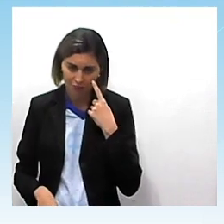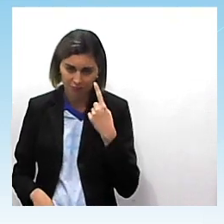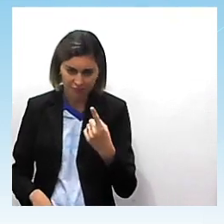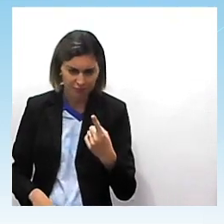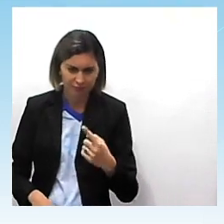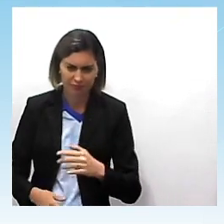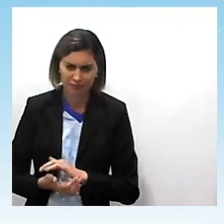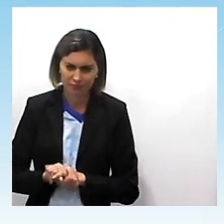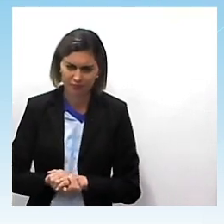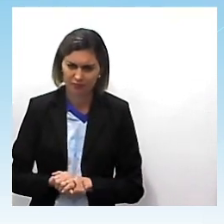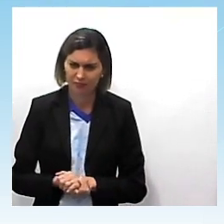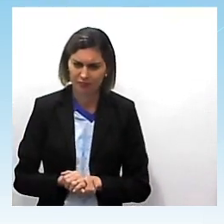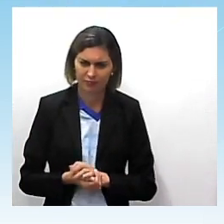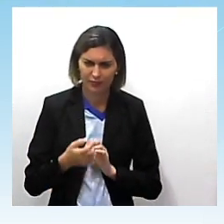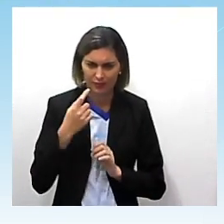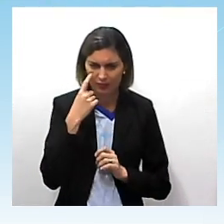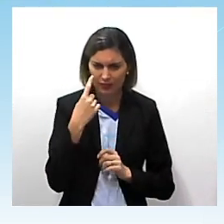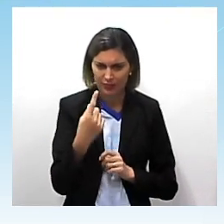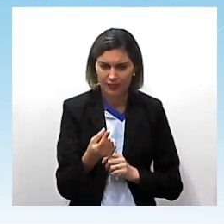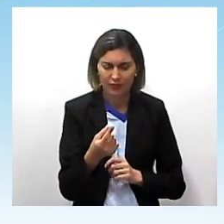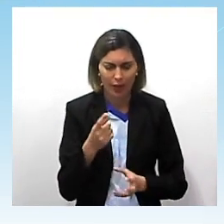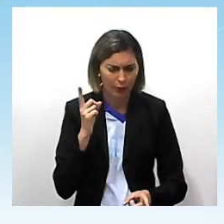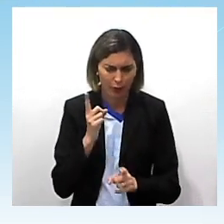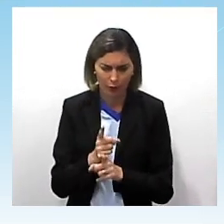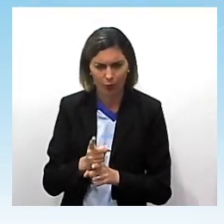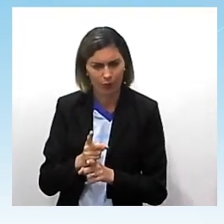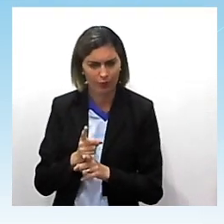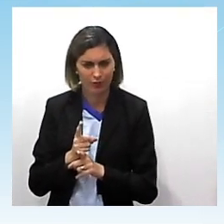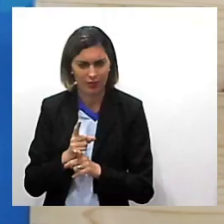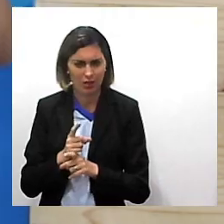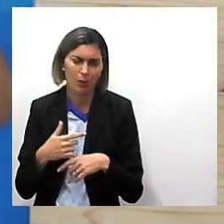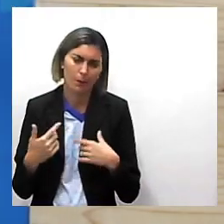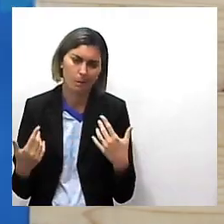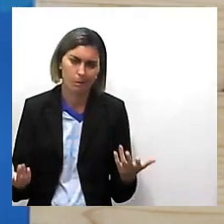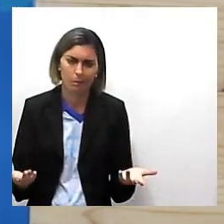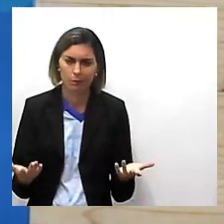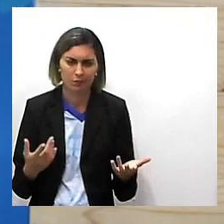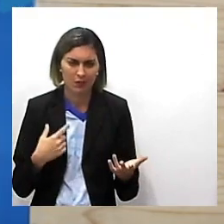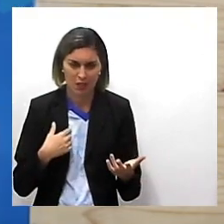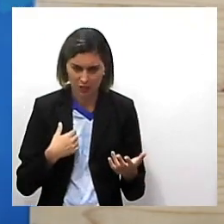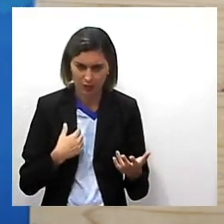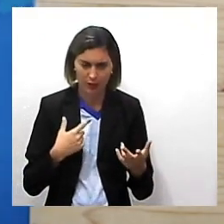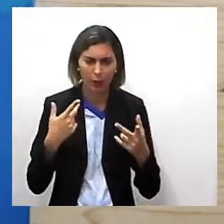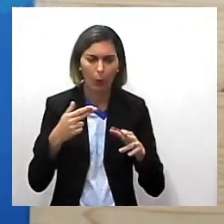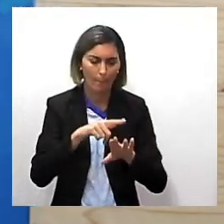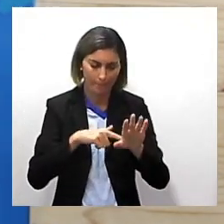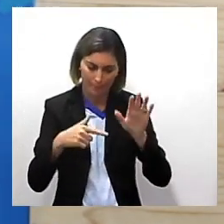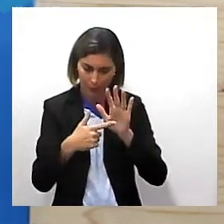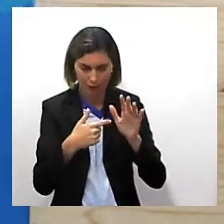Matar coelho. Que resenha de matar coelho com uma cajadada, não é isso, Robertão? A gente não é agressor dele. A gente